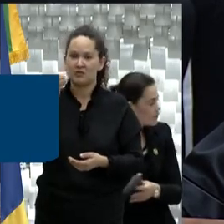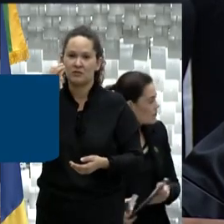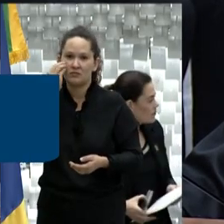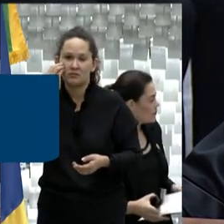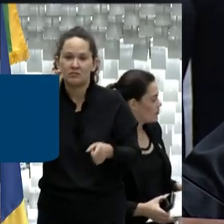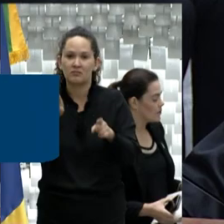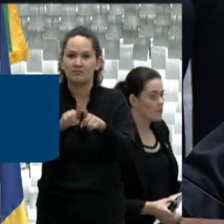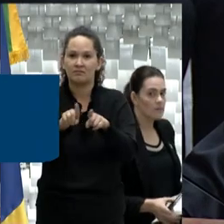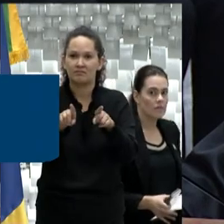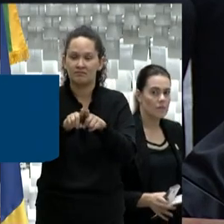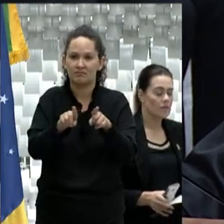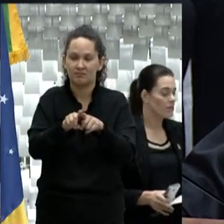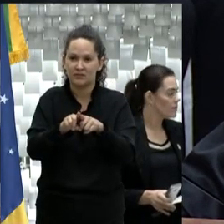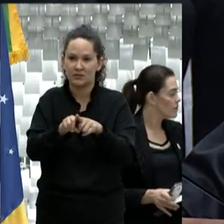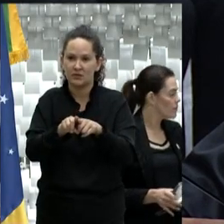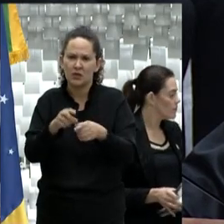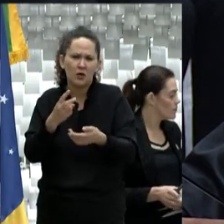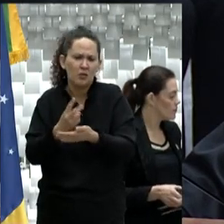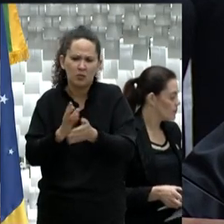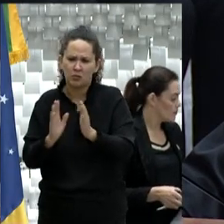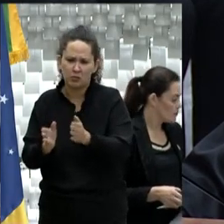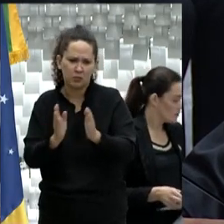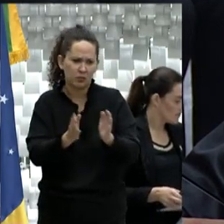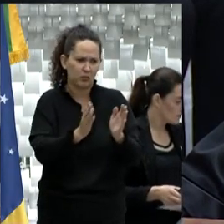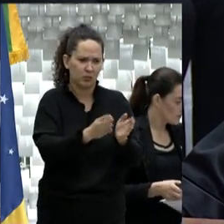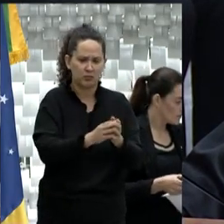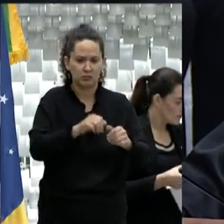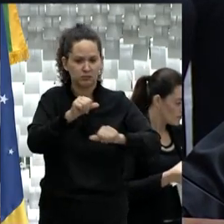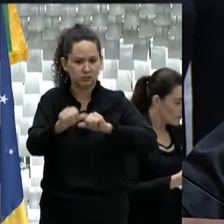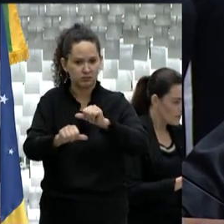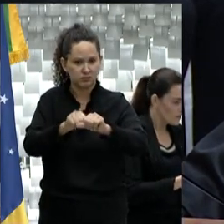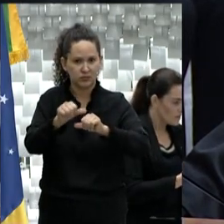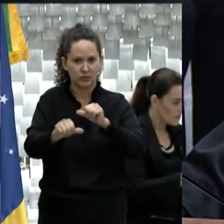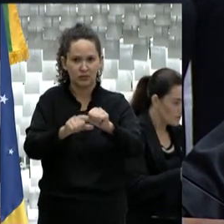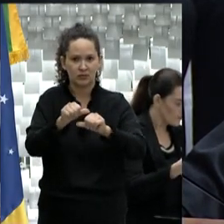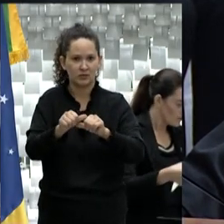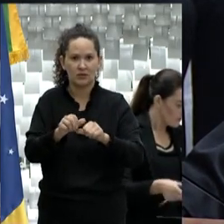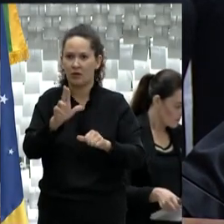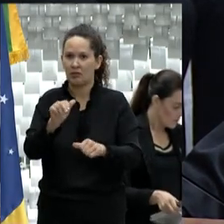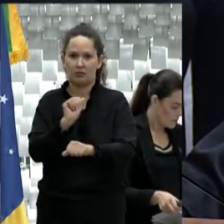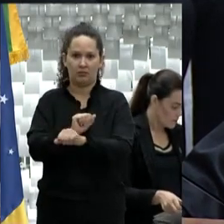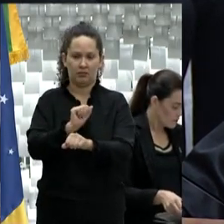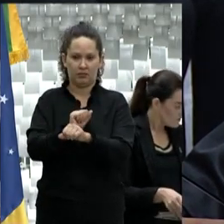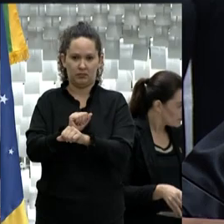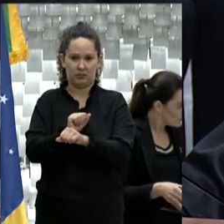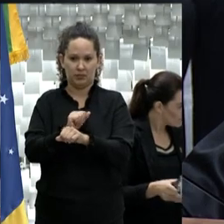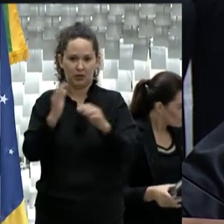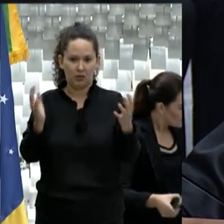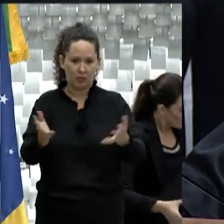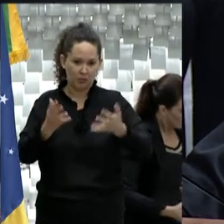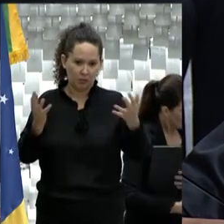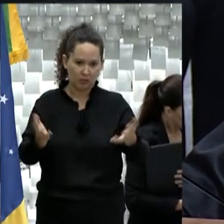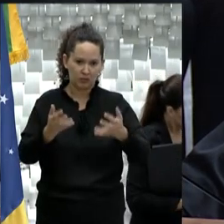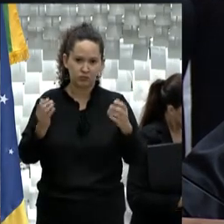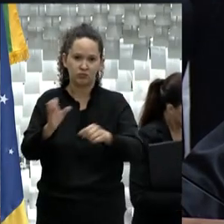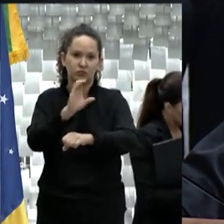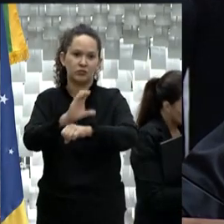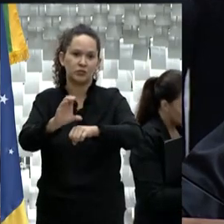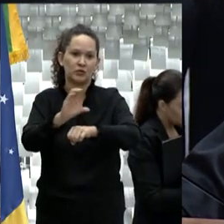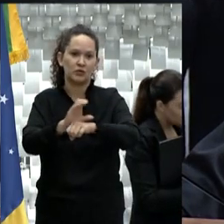também, no mesmo período, mudanças irrefreáveis motivadas pela